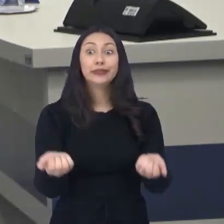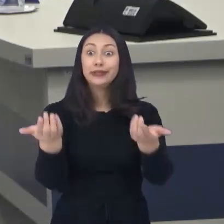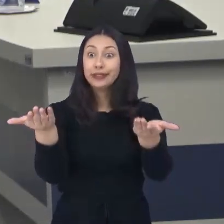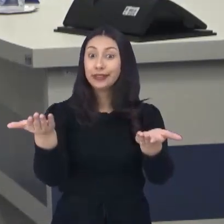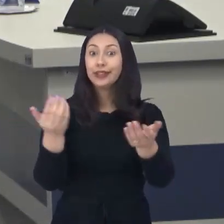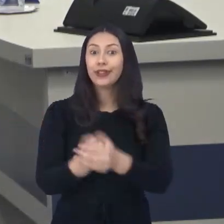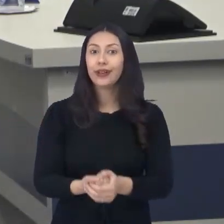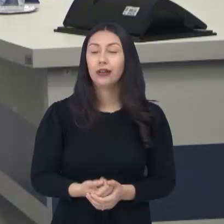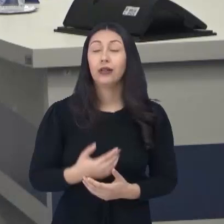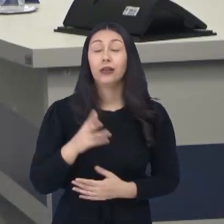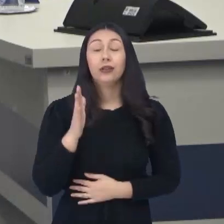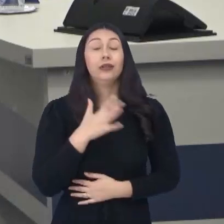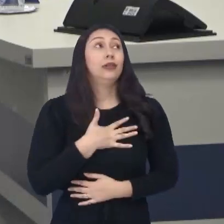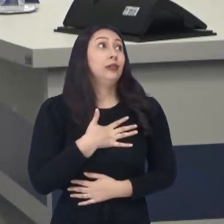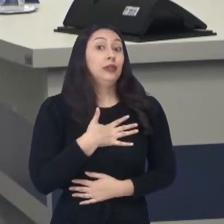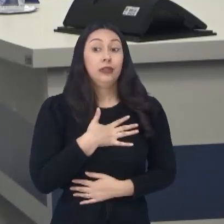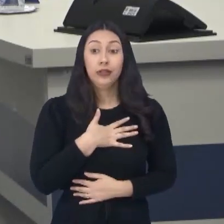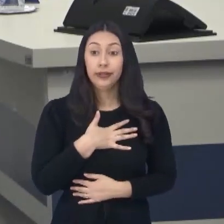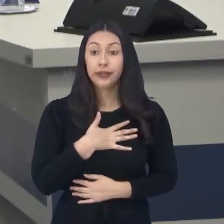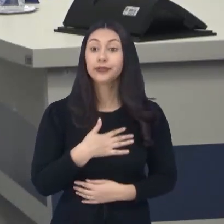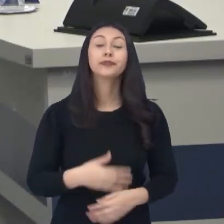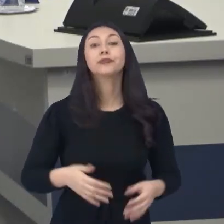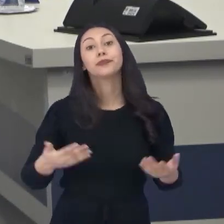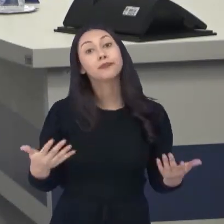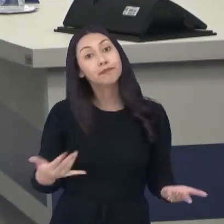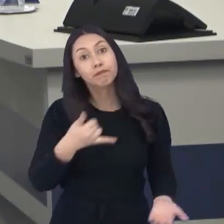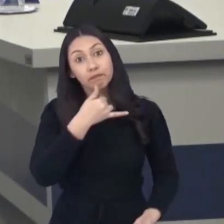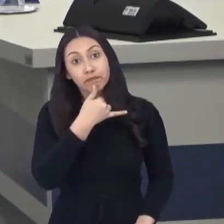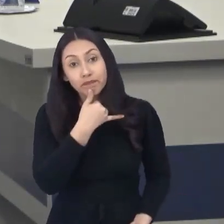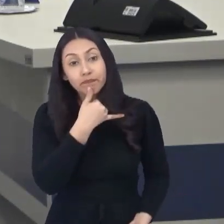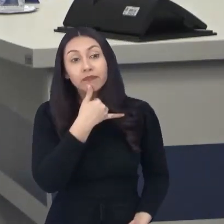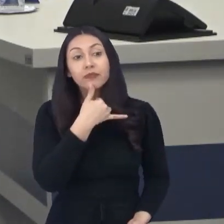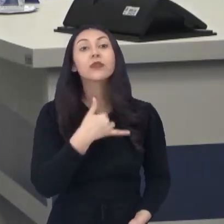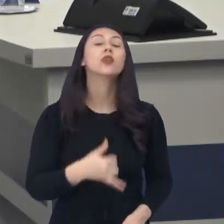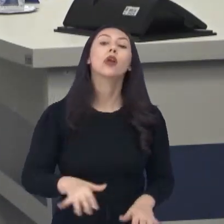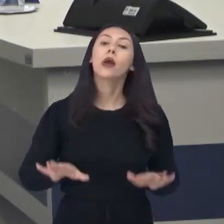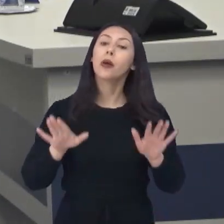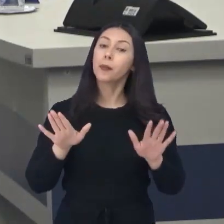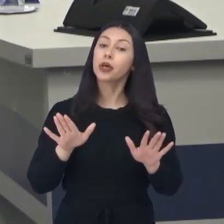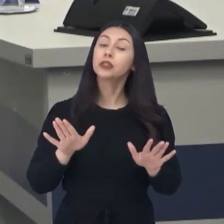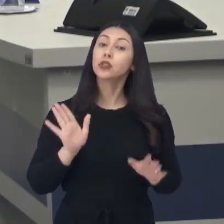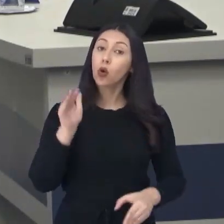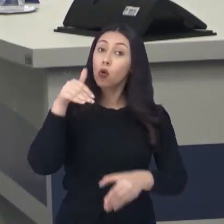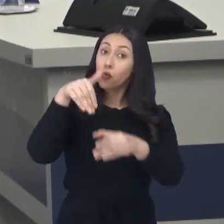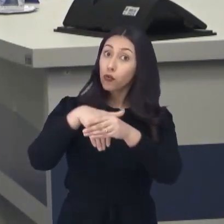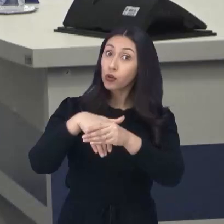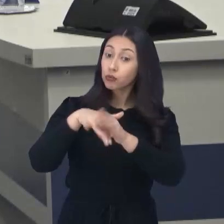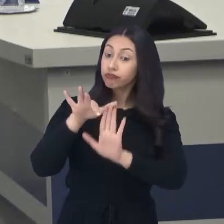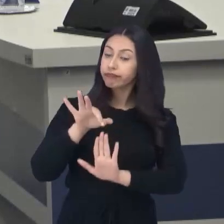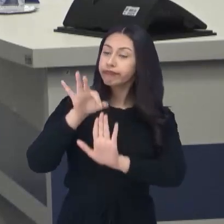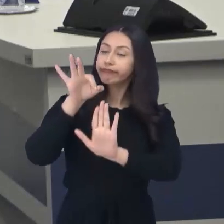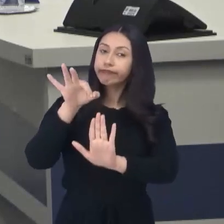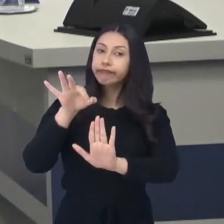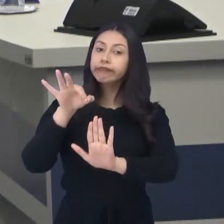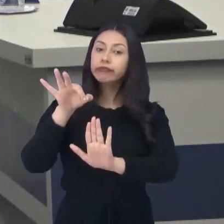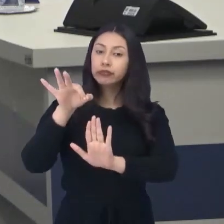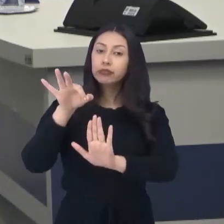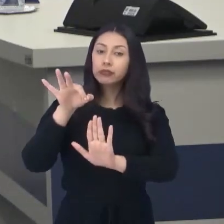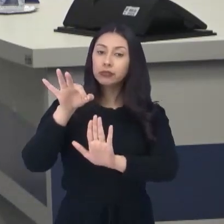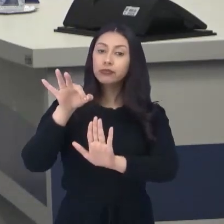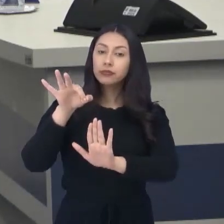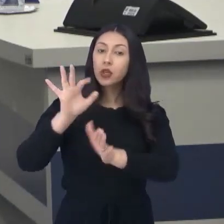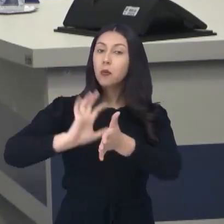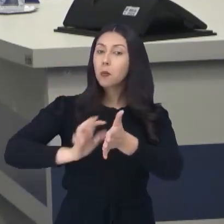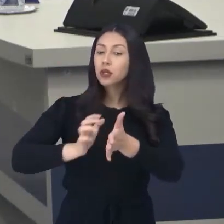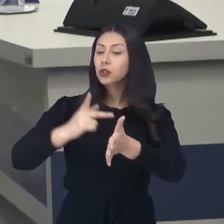dá até mal-estar. Infelizmente, né? Mas eu encaminho o voto favorável da bancada